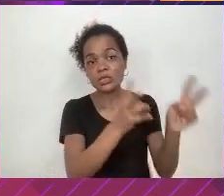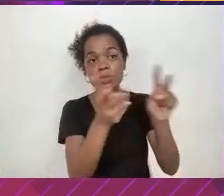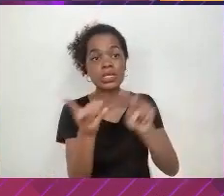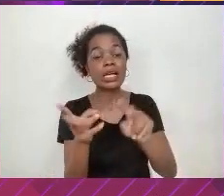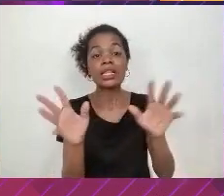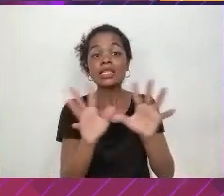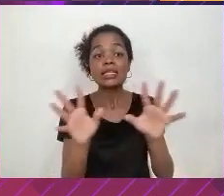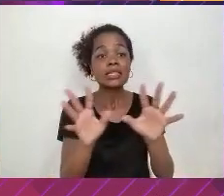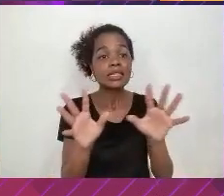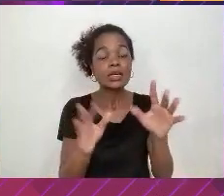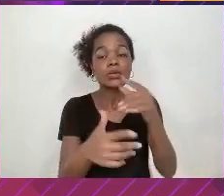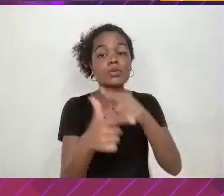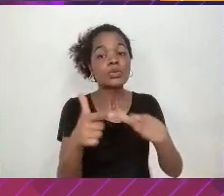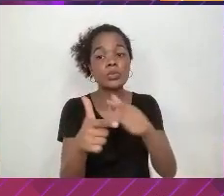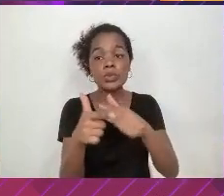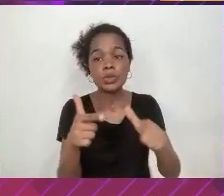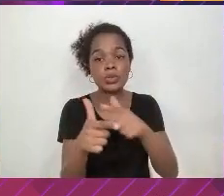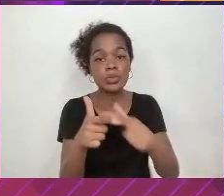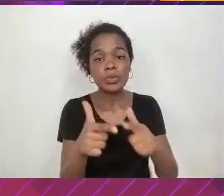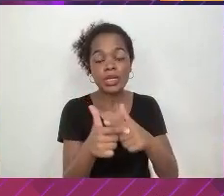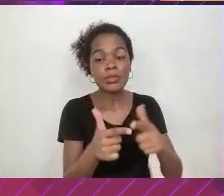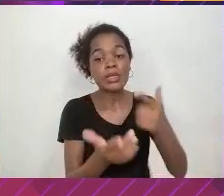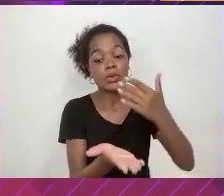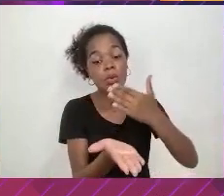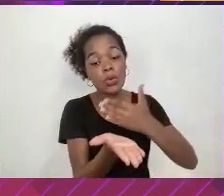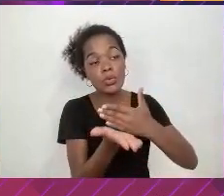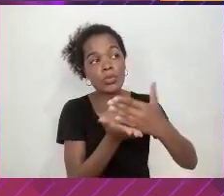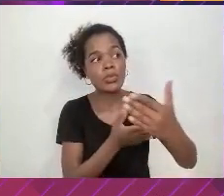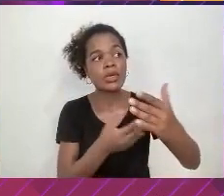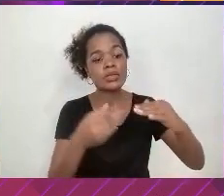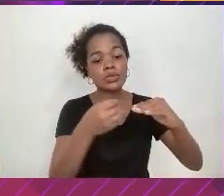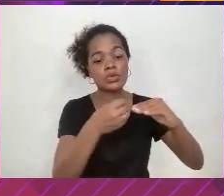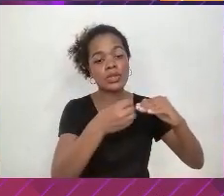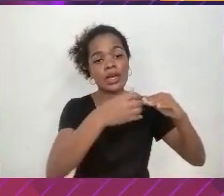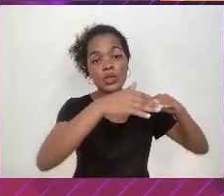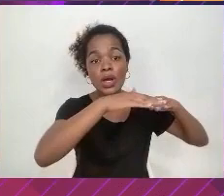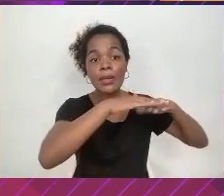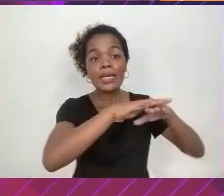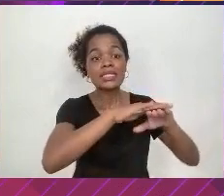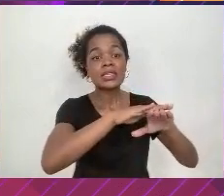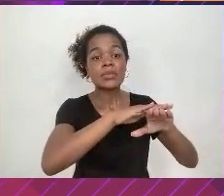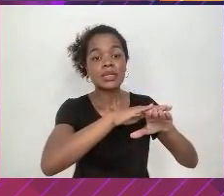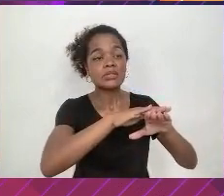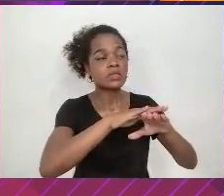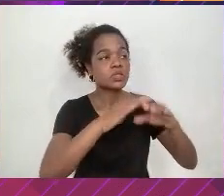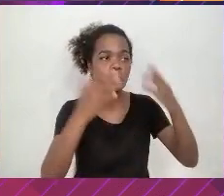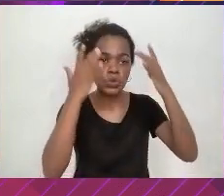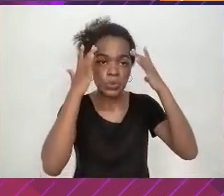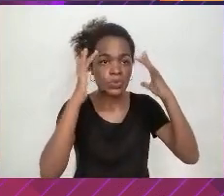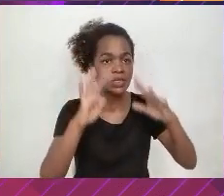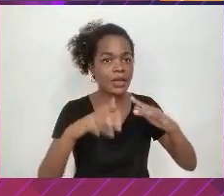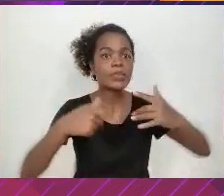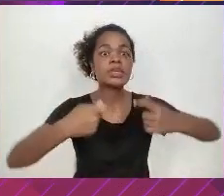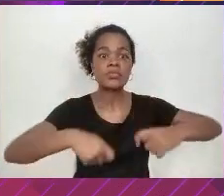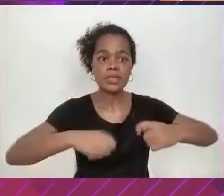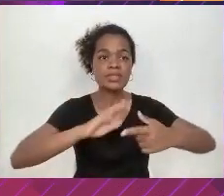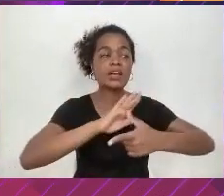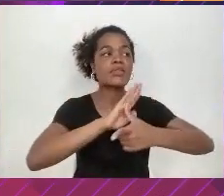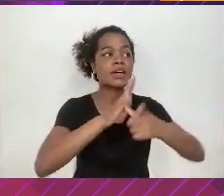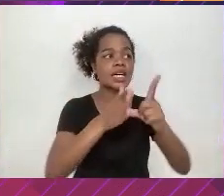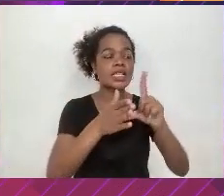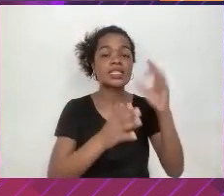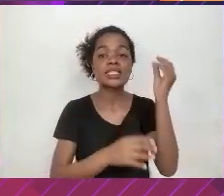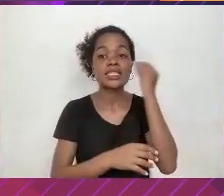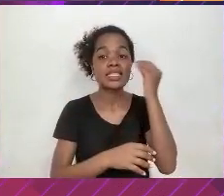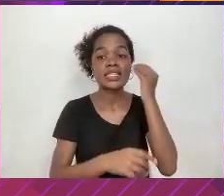está lá na nossa origem do dado, no nosso armazenamento, que a gente não fazia ideia que precisava testar, porque a